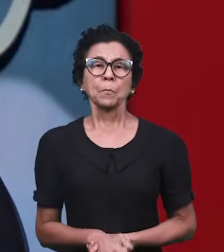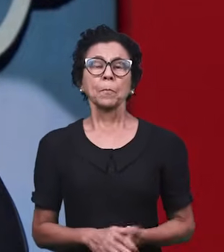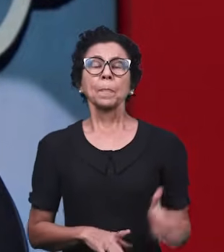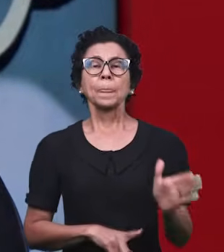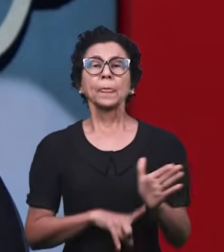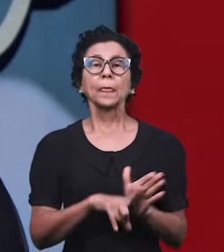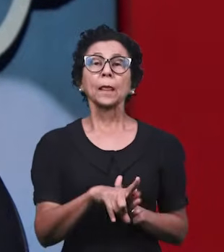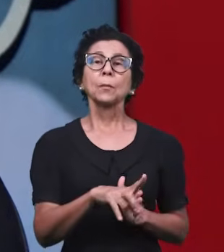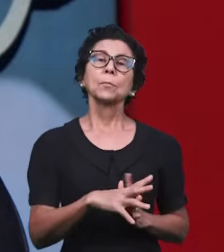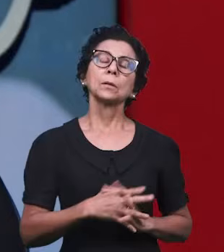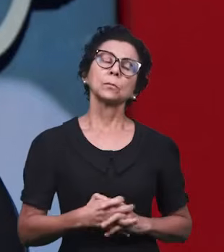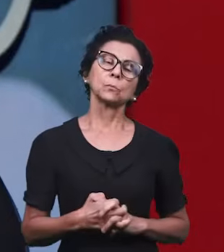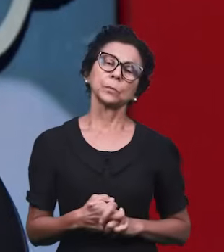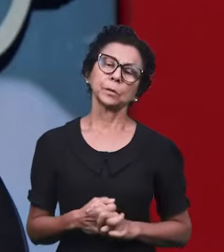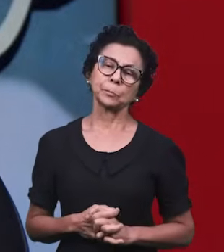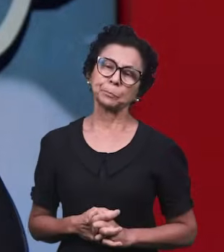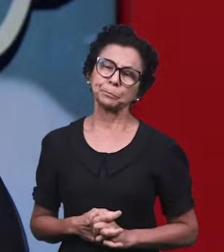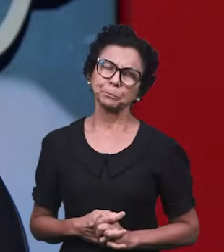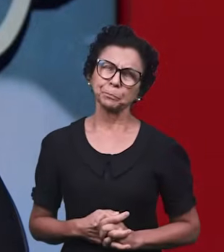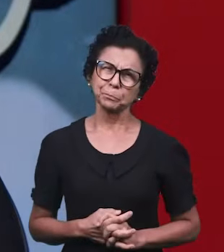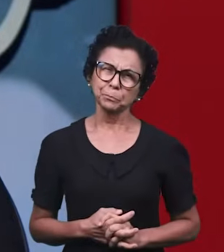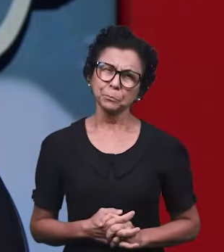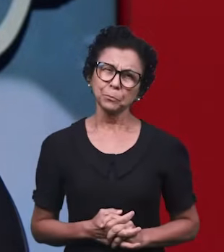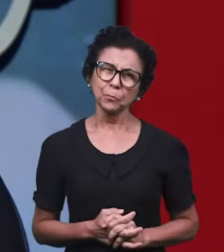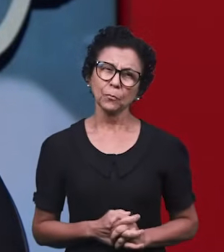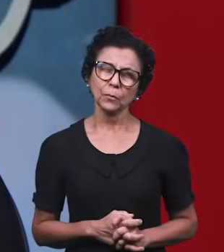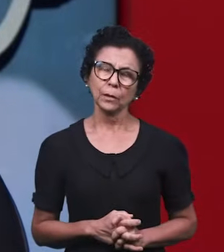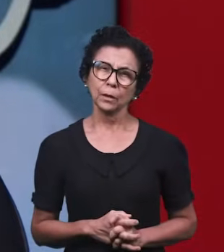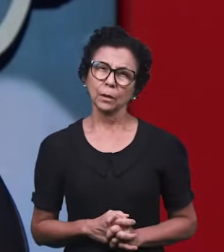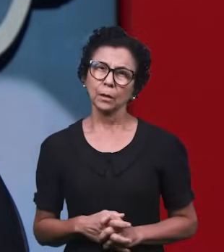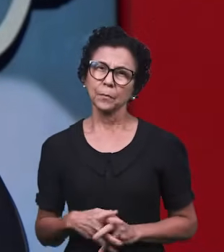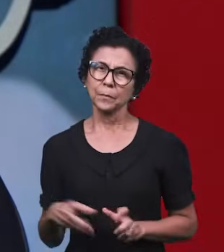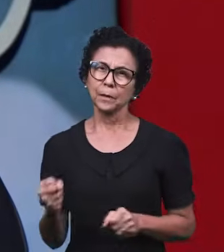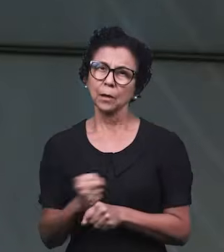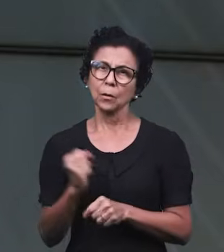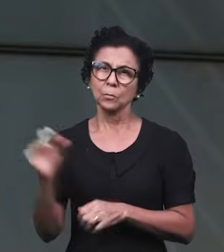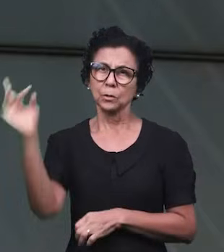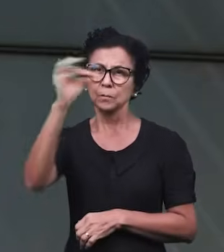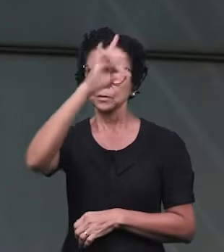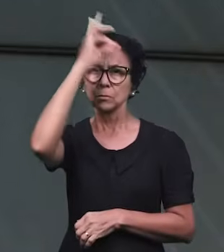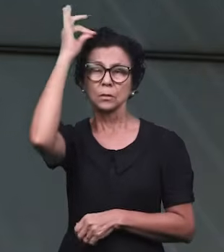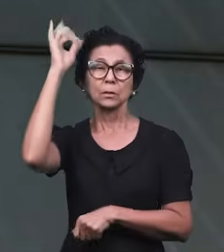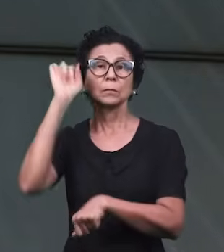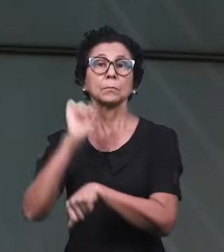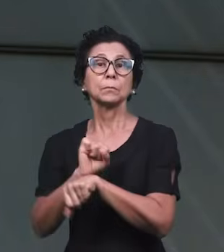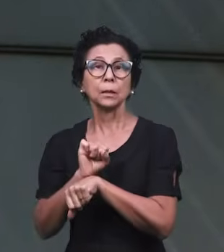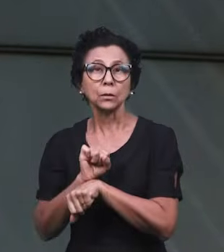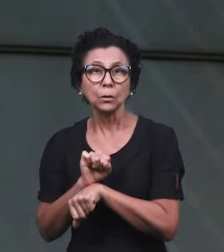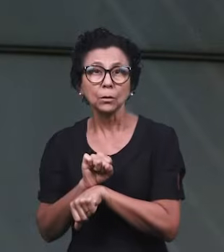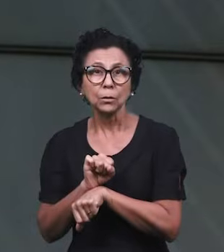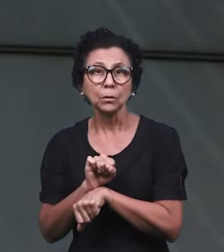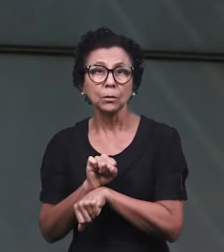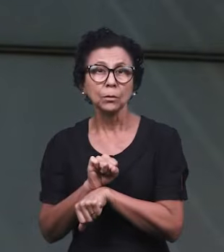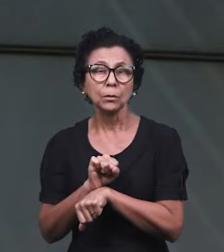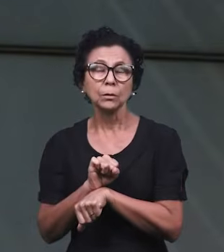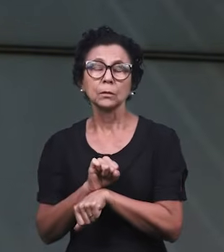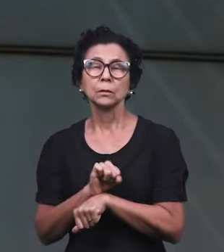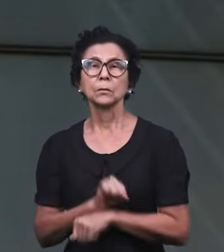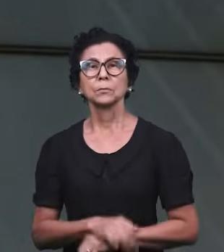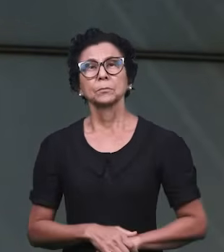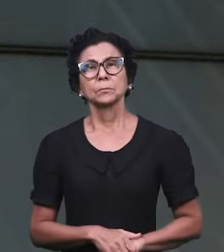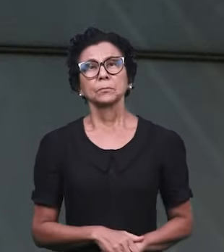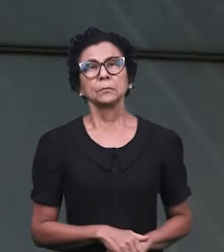uma descontinuidade da obra do Espírito Santo naquele tempo. Companheiros e todos que nos